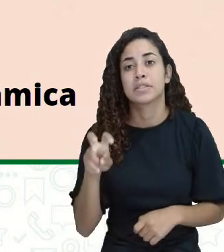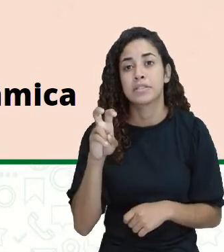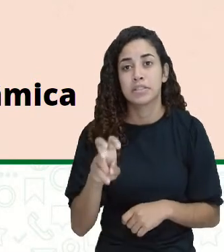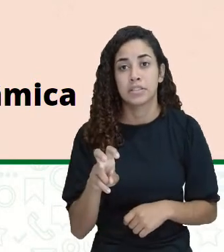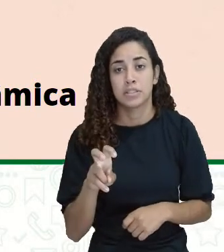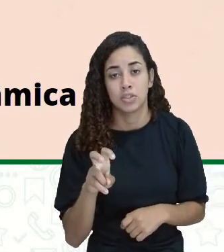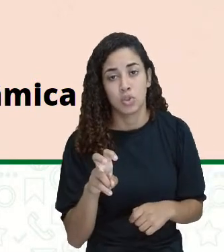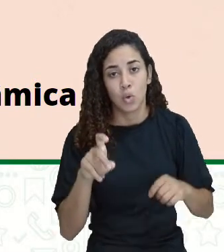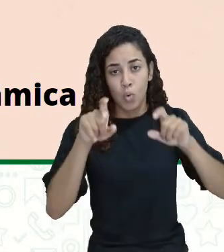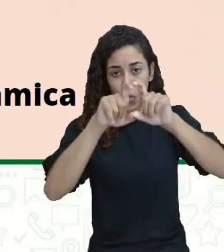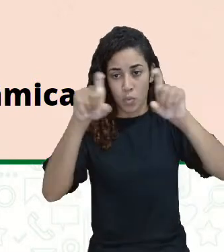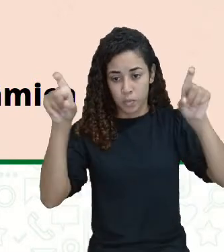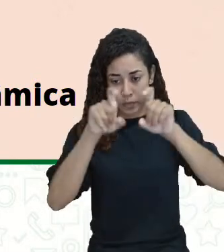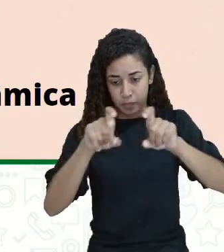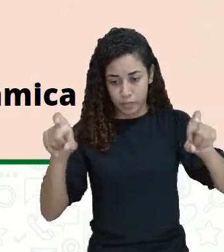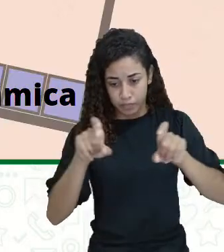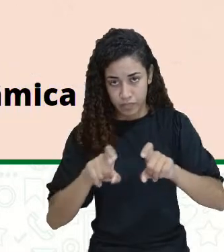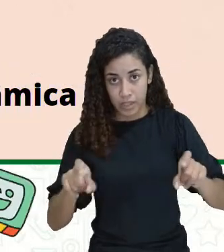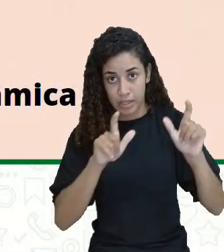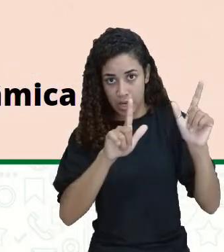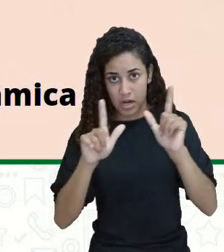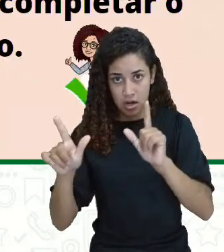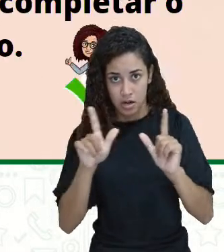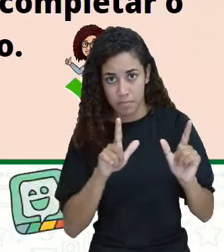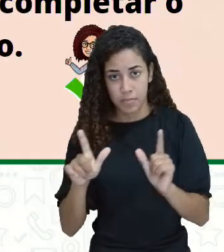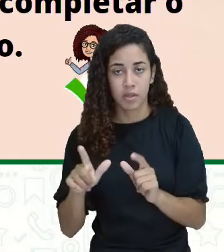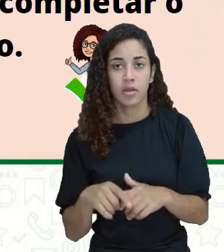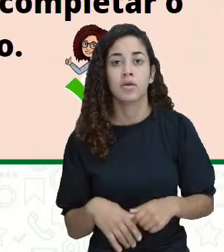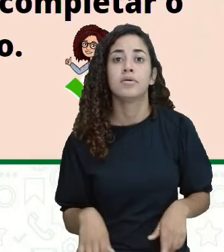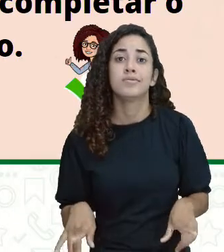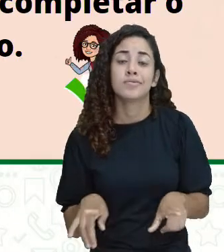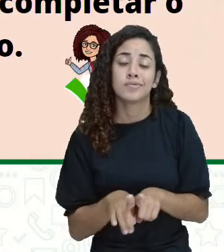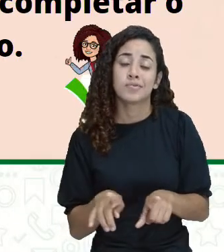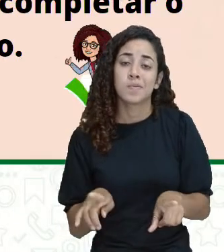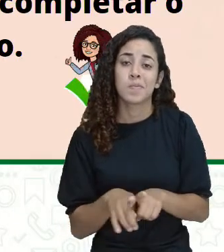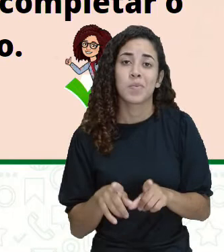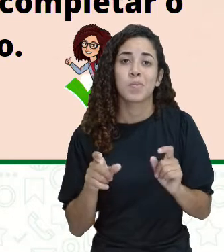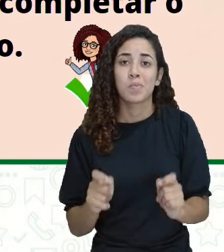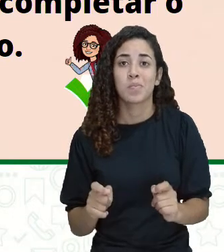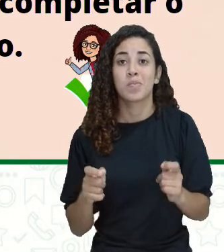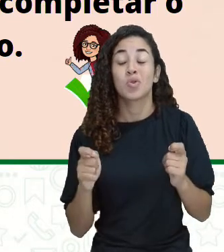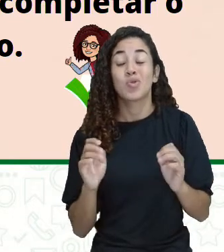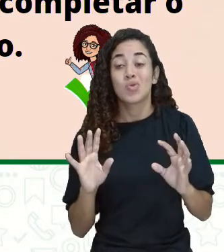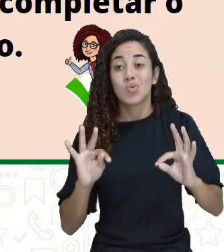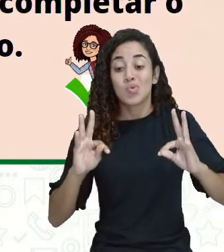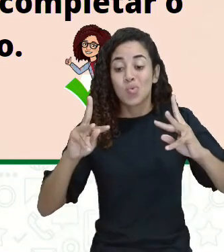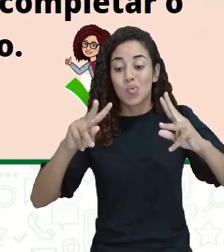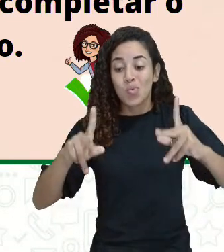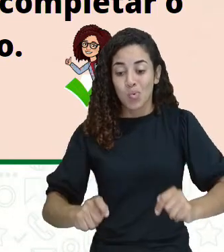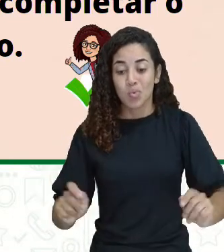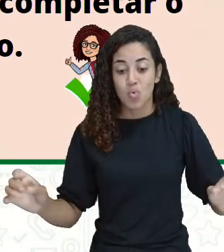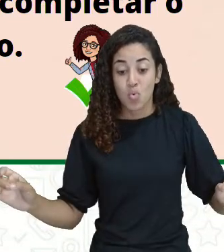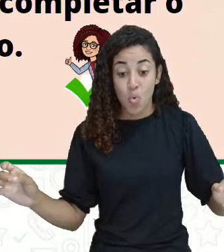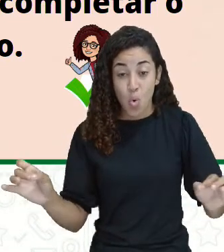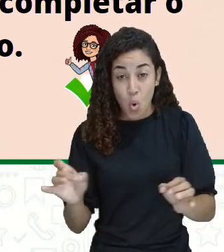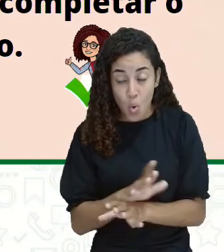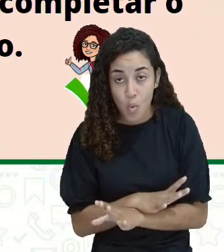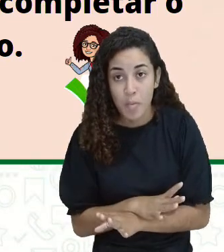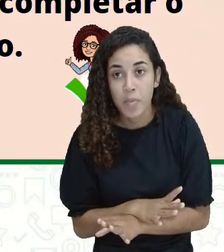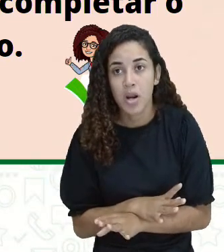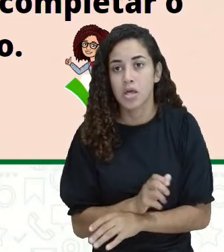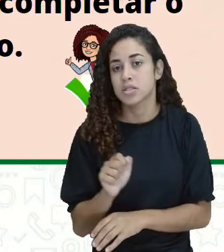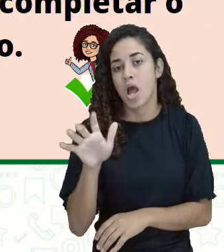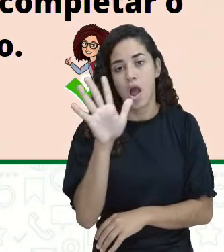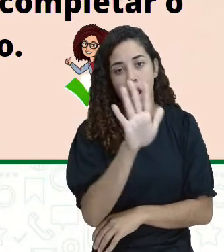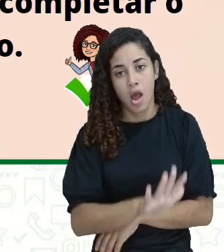de cerâmica, né? E vamos ver também que o total disso, ou seja, a